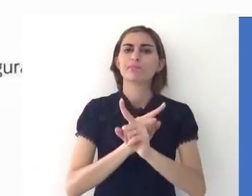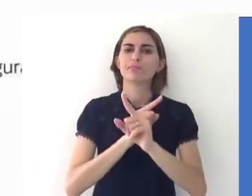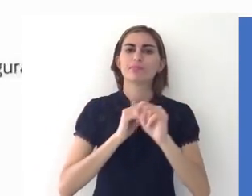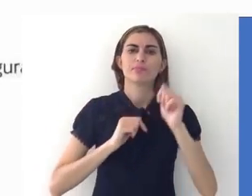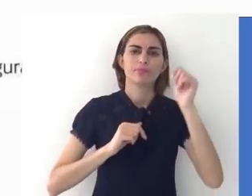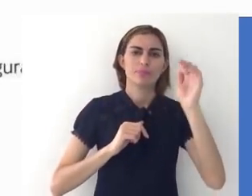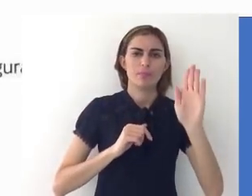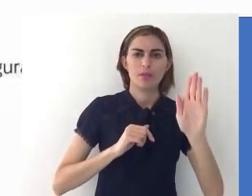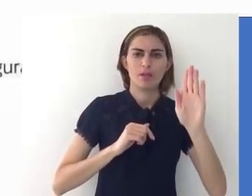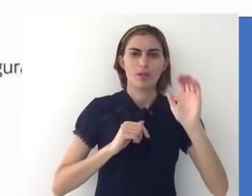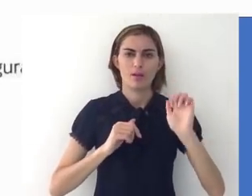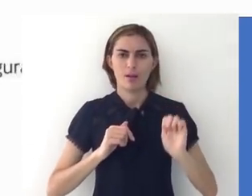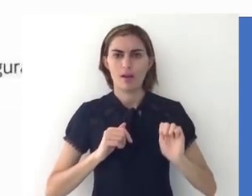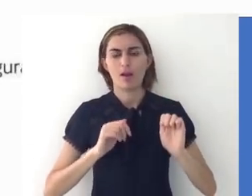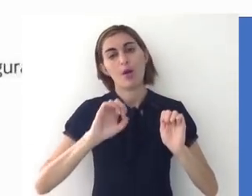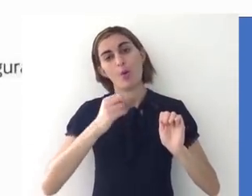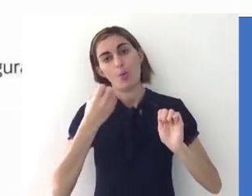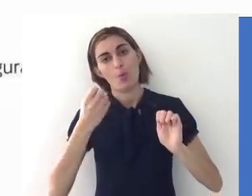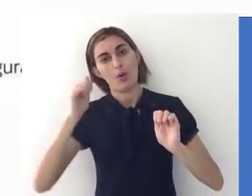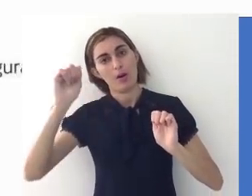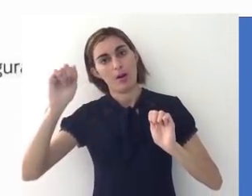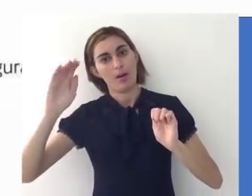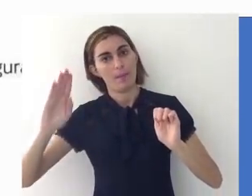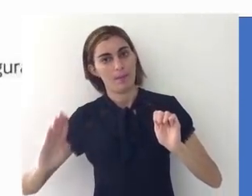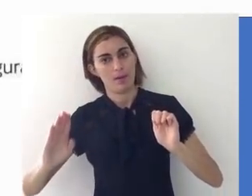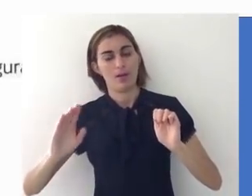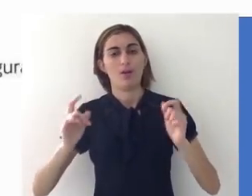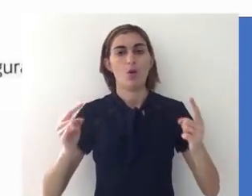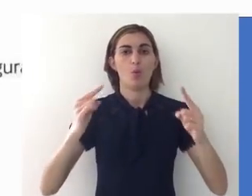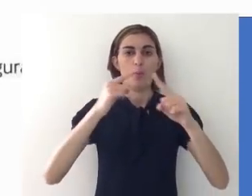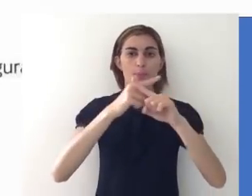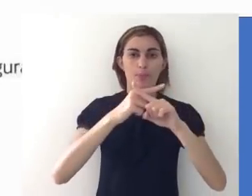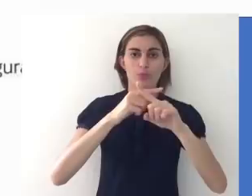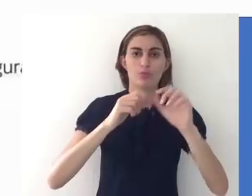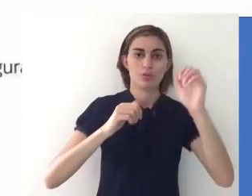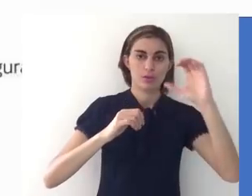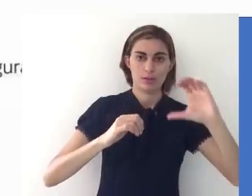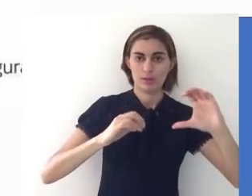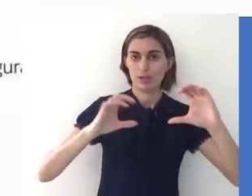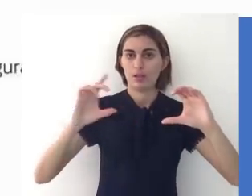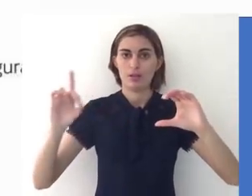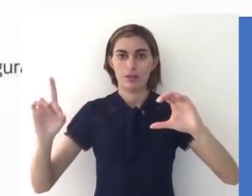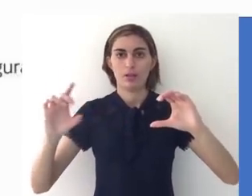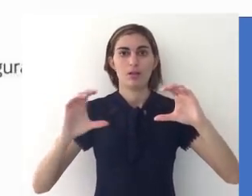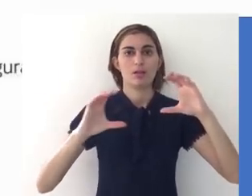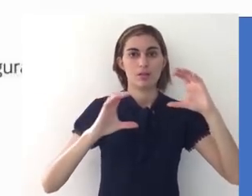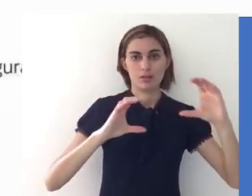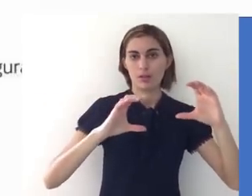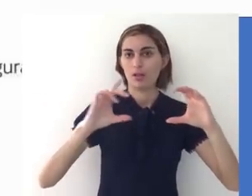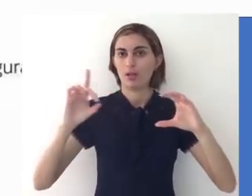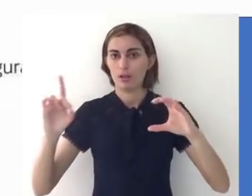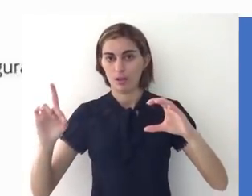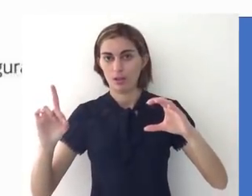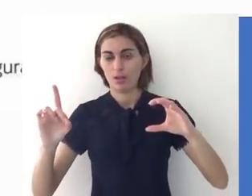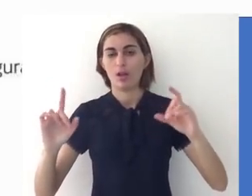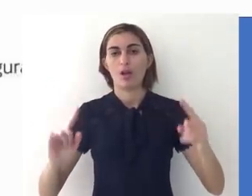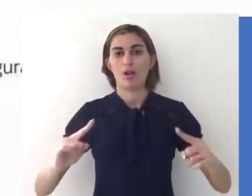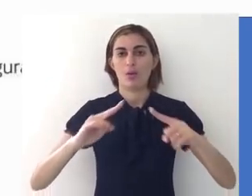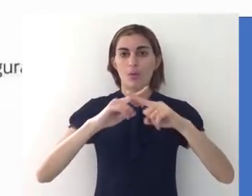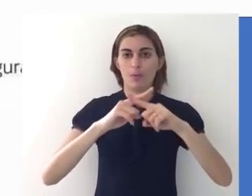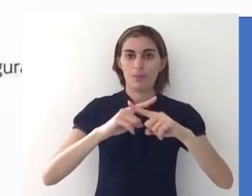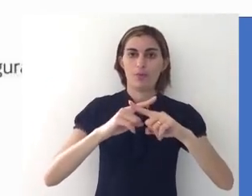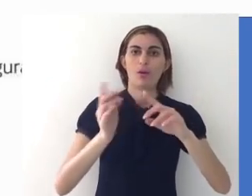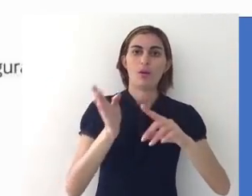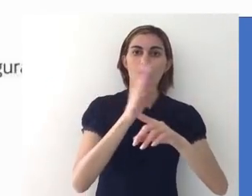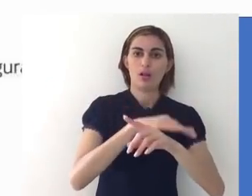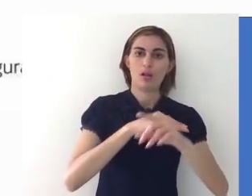quem é oposto a quem? Olha, BA ou AB é oposto a CD. E CB, o